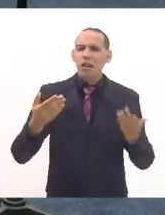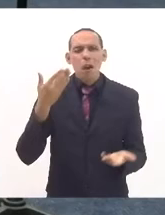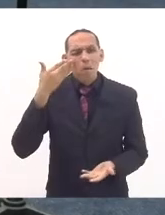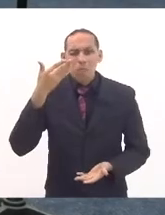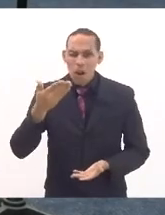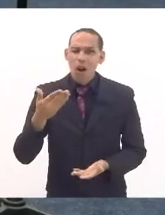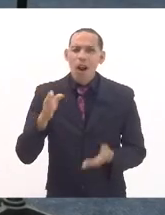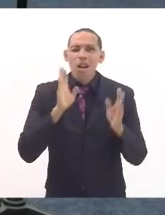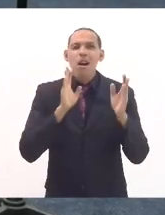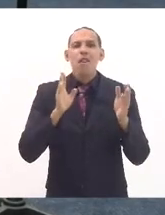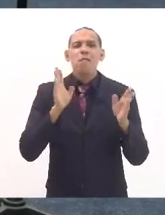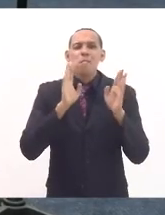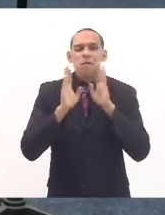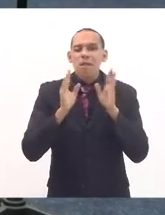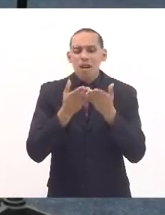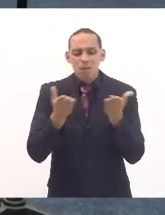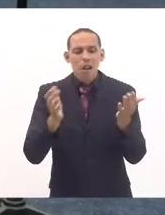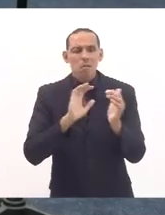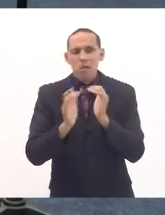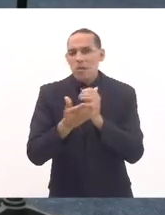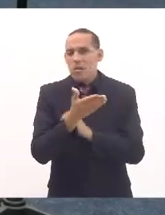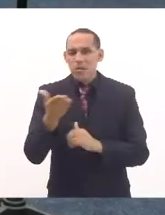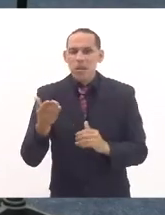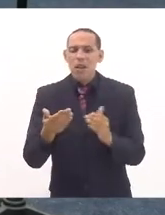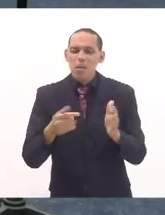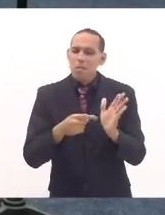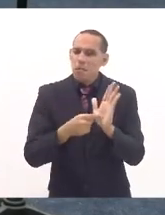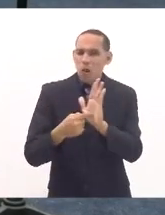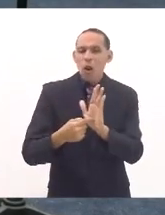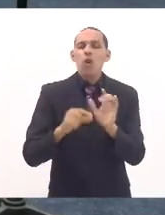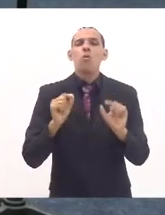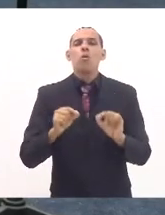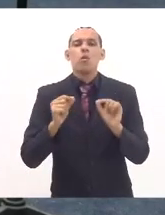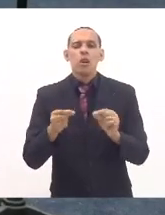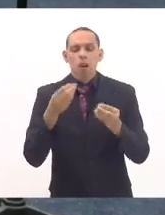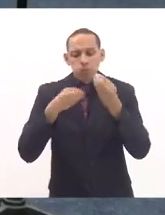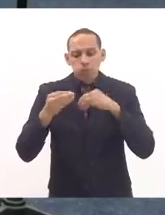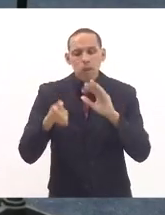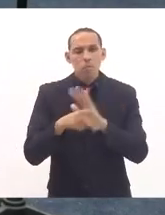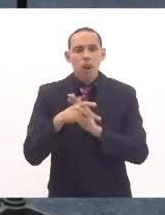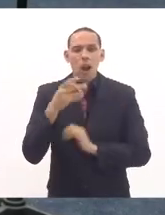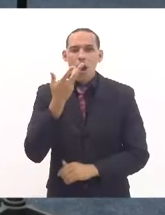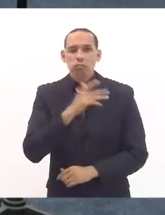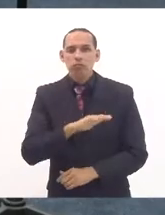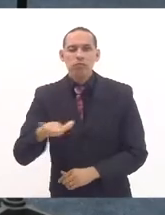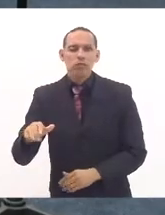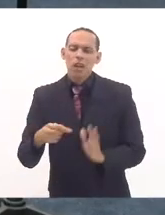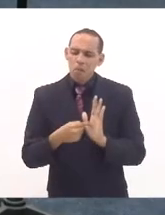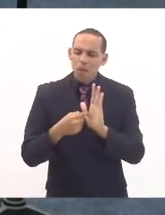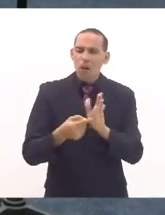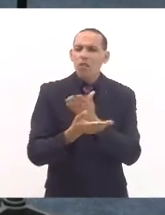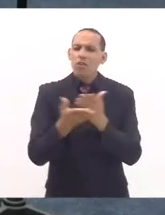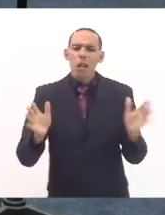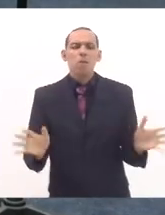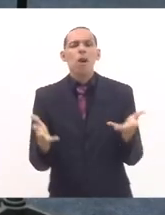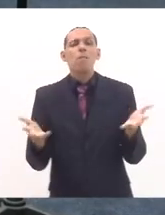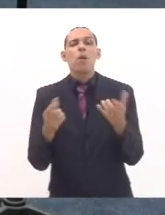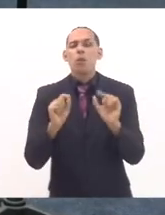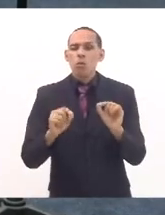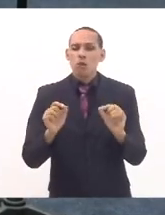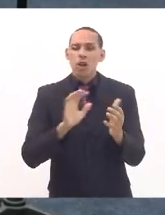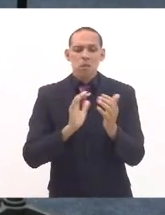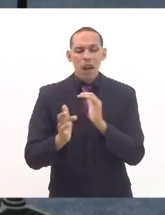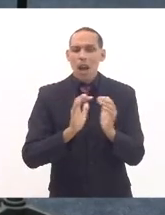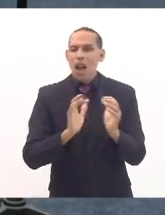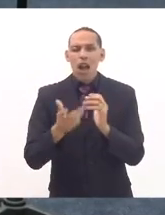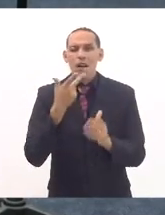deles o que é que diz sobre a alimentação das nossas crianças. Mostrem na página deles o que é que eles estão mobilizando as suas redes